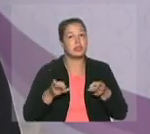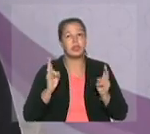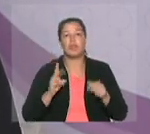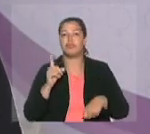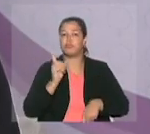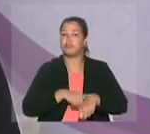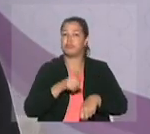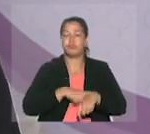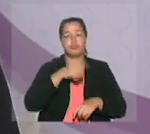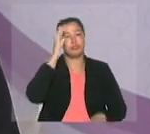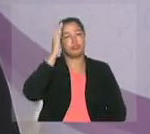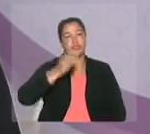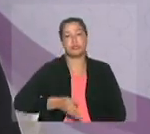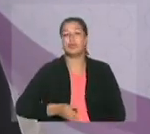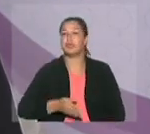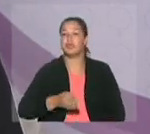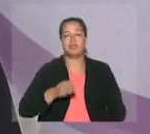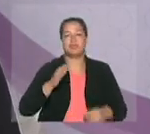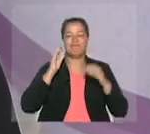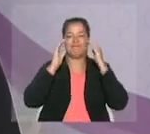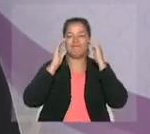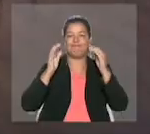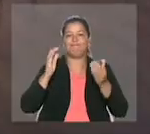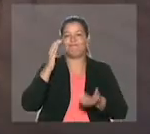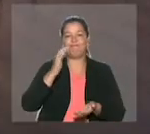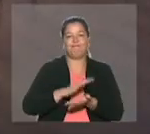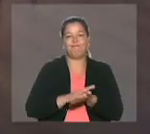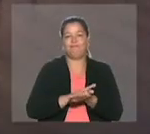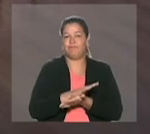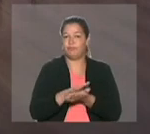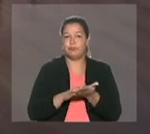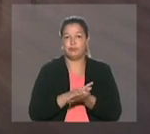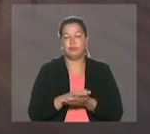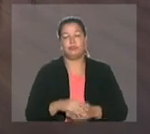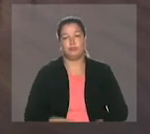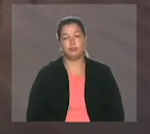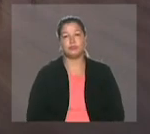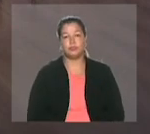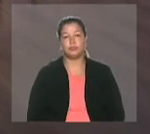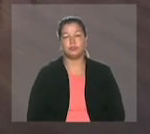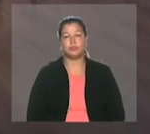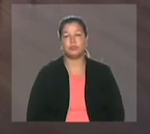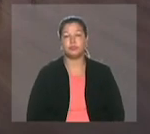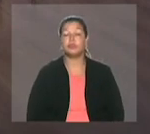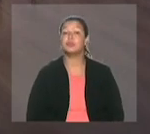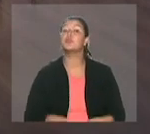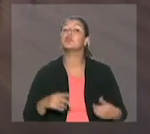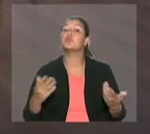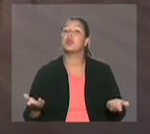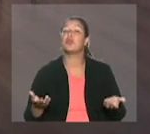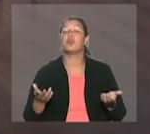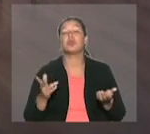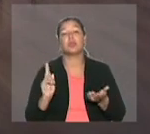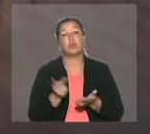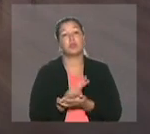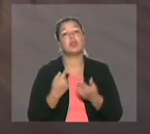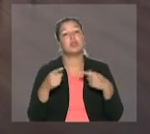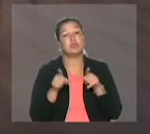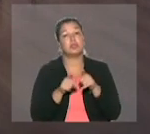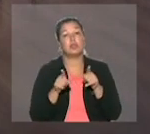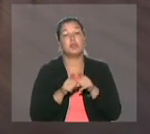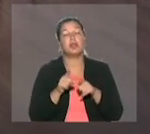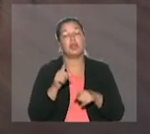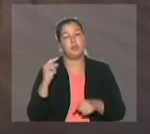tempo todo, cotidianamente, desrespeitado. O que acontece também, Cláudia, né, que é importante a gente